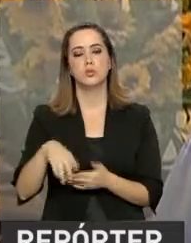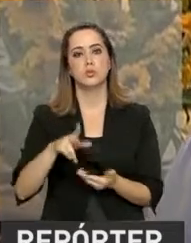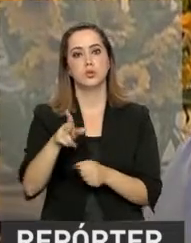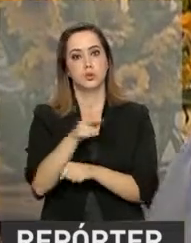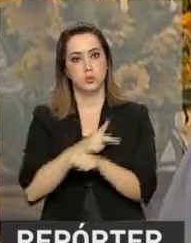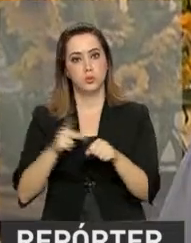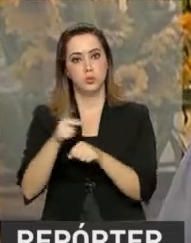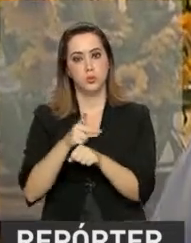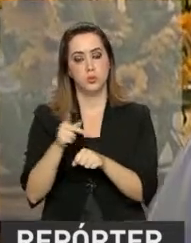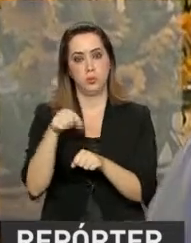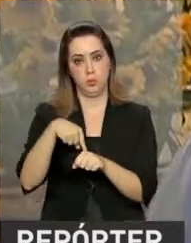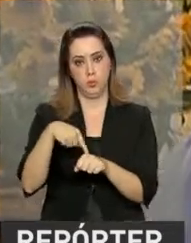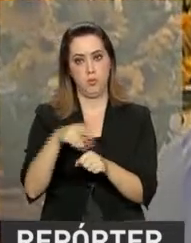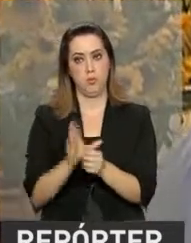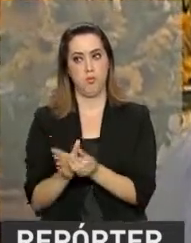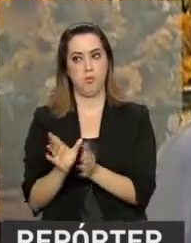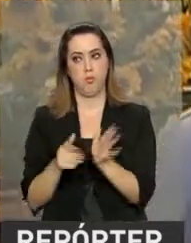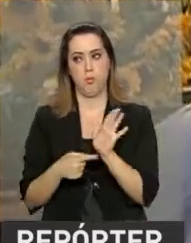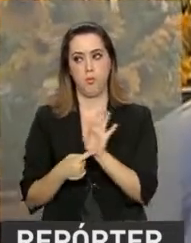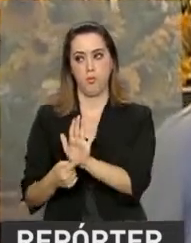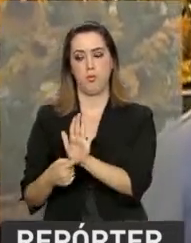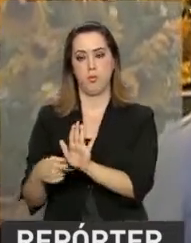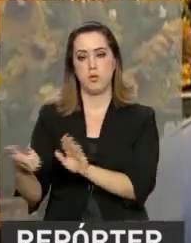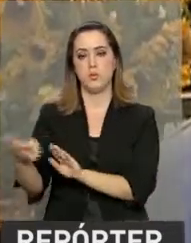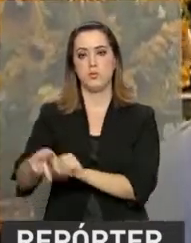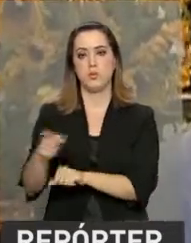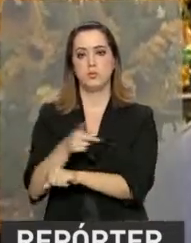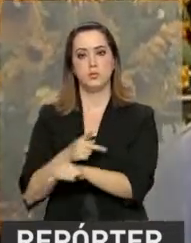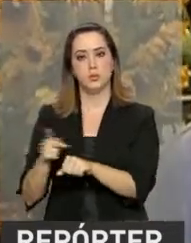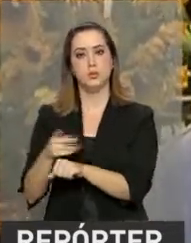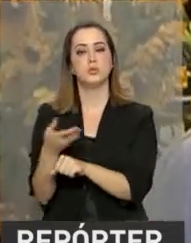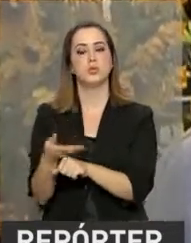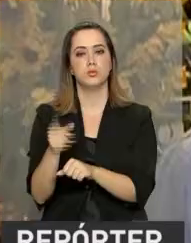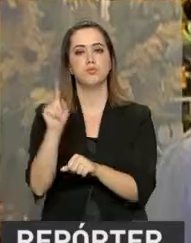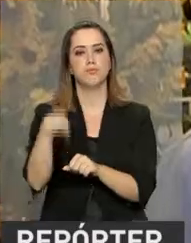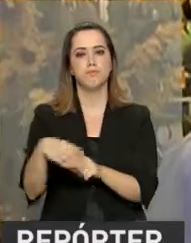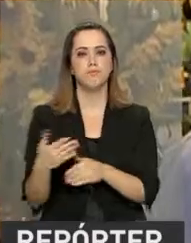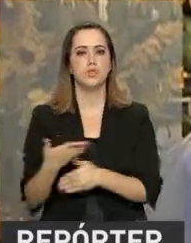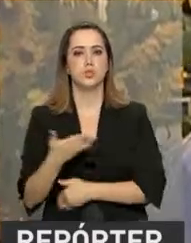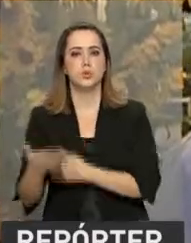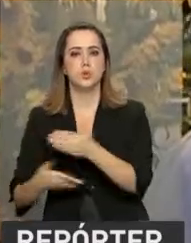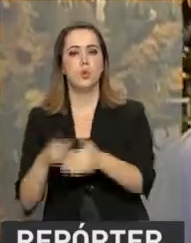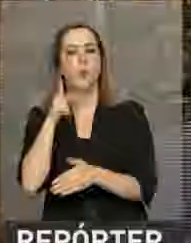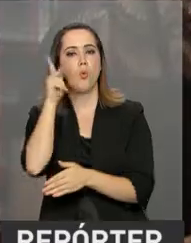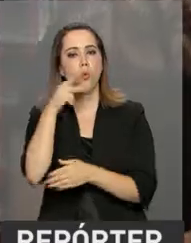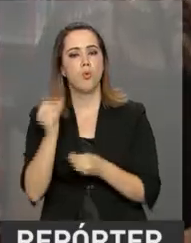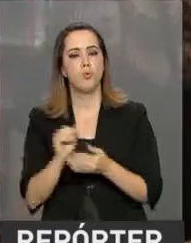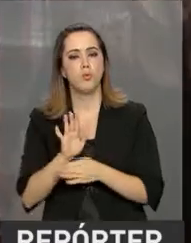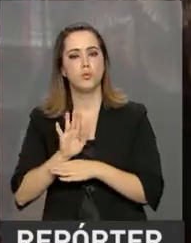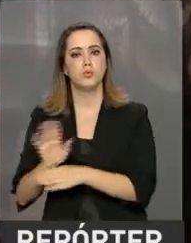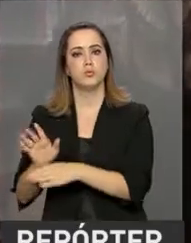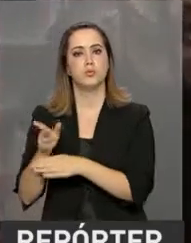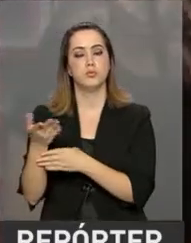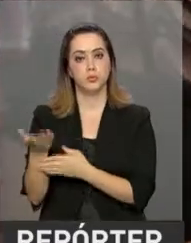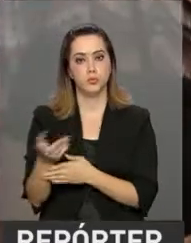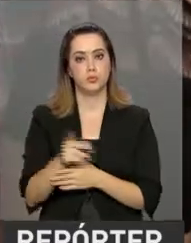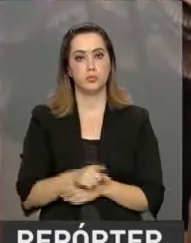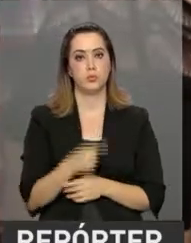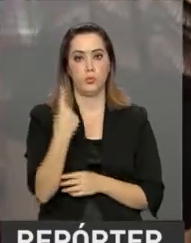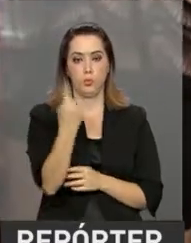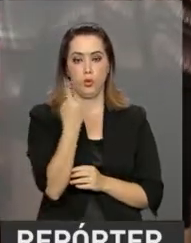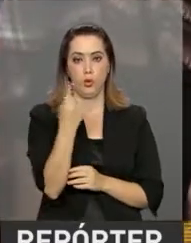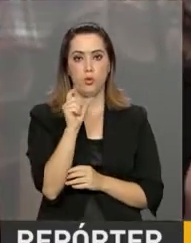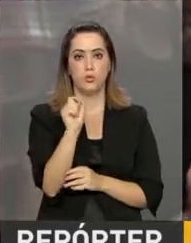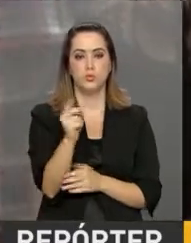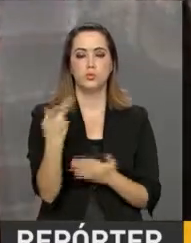internacional faz com que a gente leve e o vinho vá de carona com esse posicionamento, né? Um dos destaques da